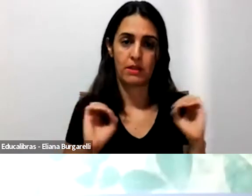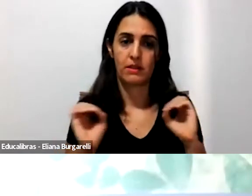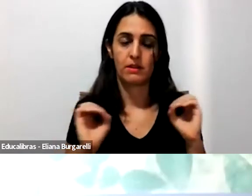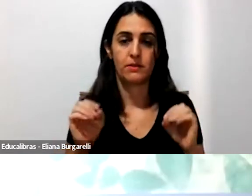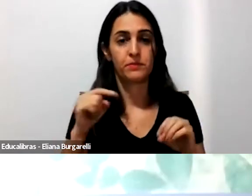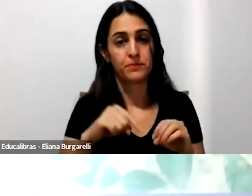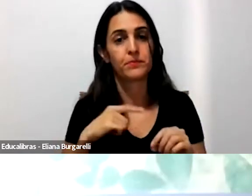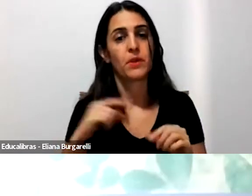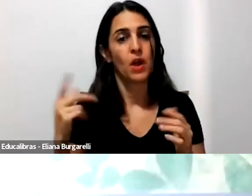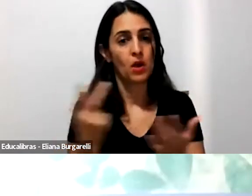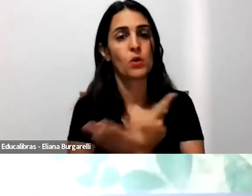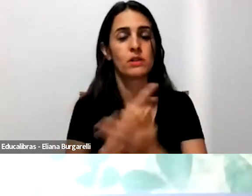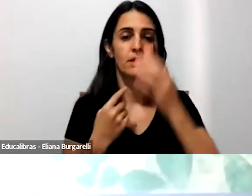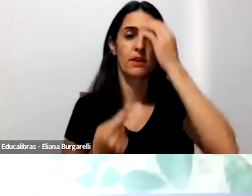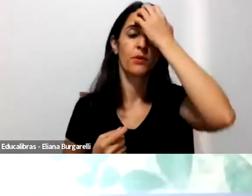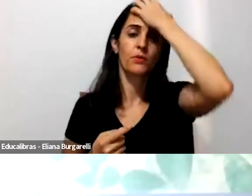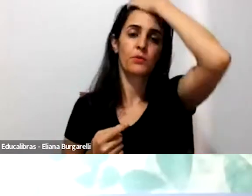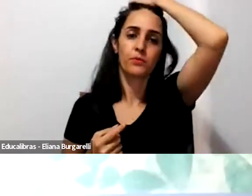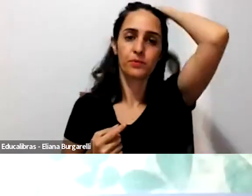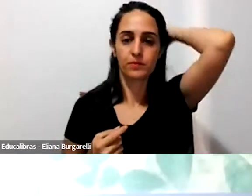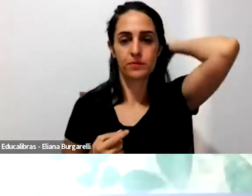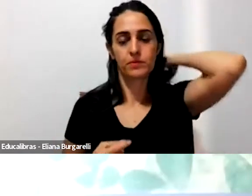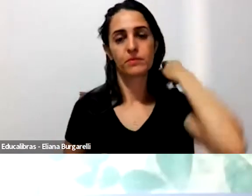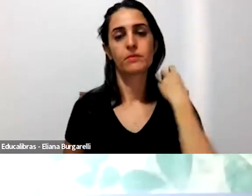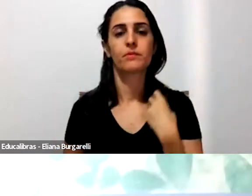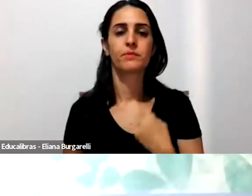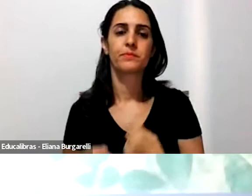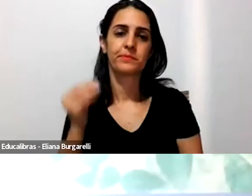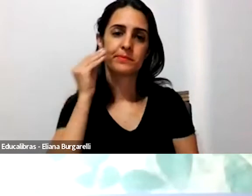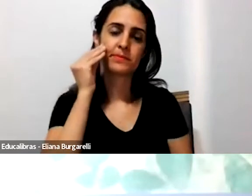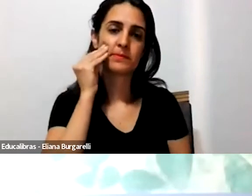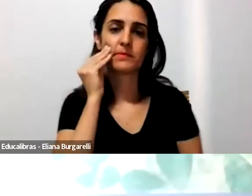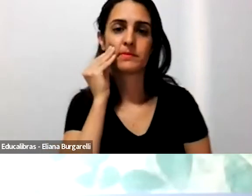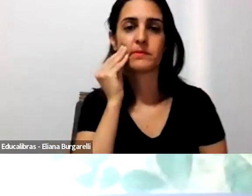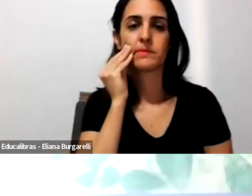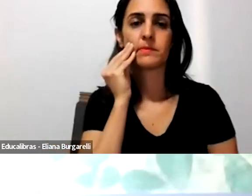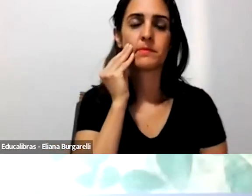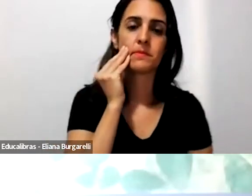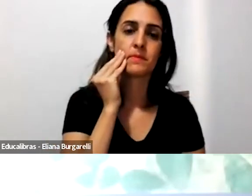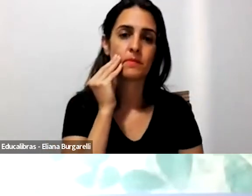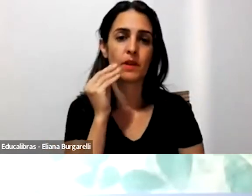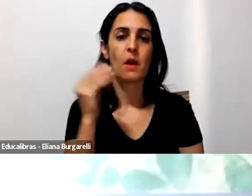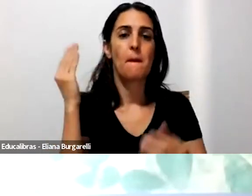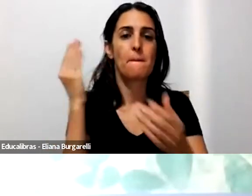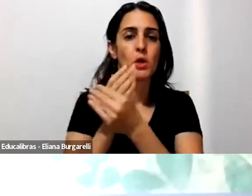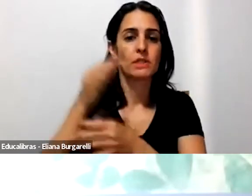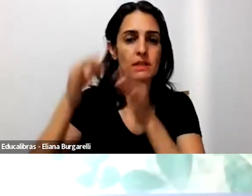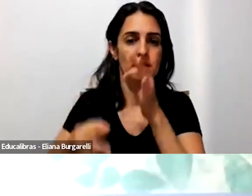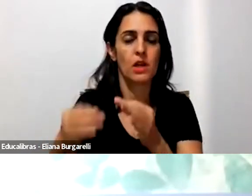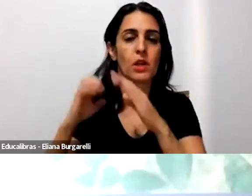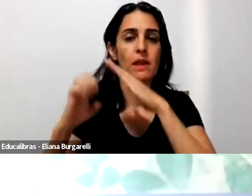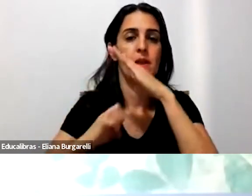parem de comprar produtos que são derivados do genocídio indígena, que são derivados, né, da destruição da